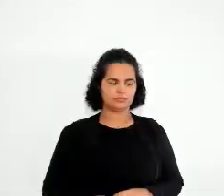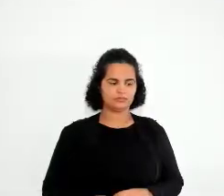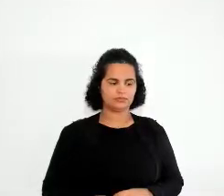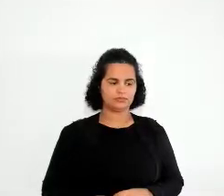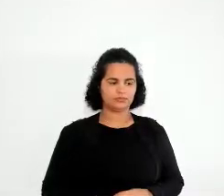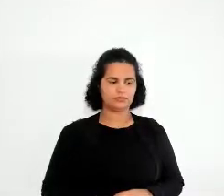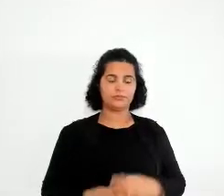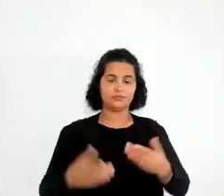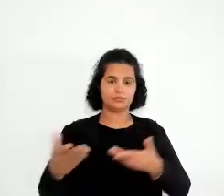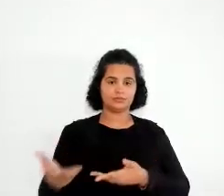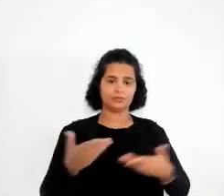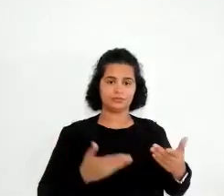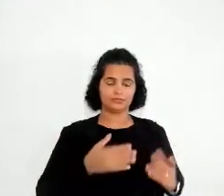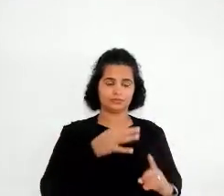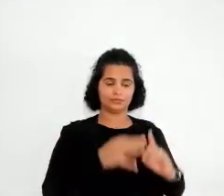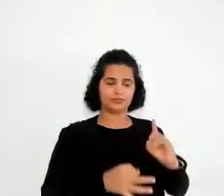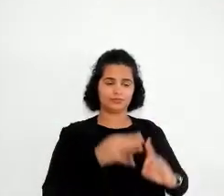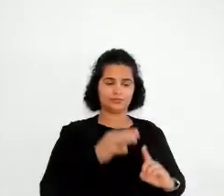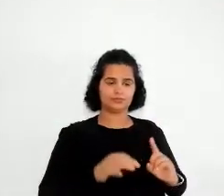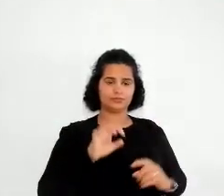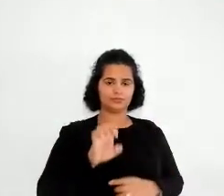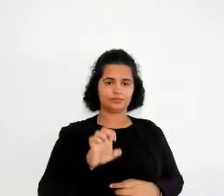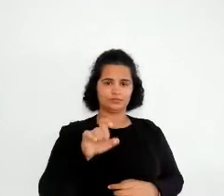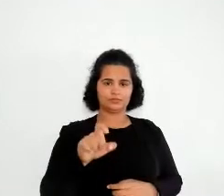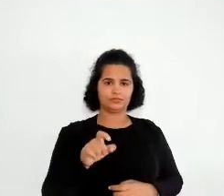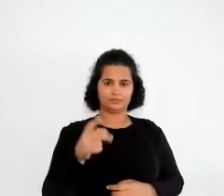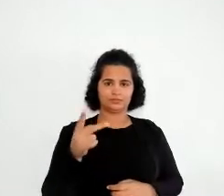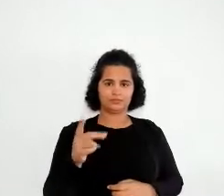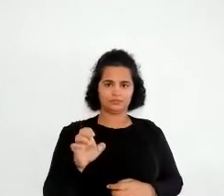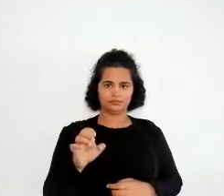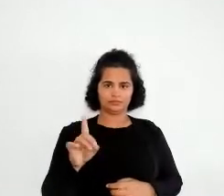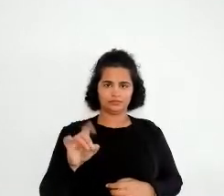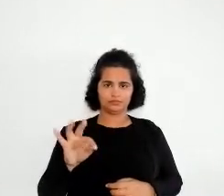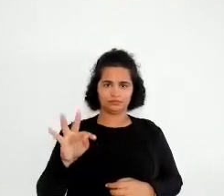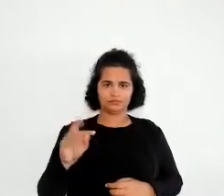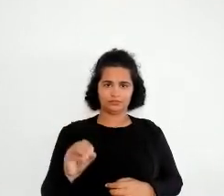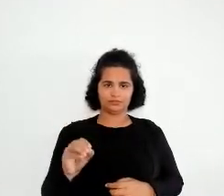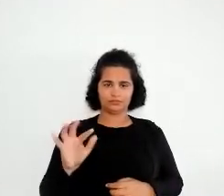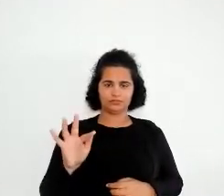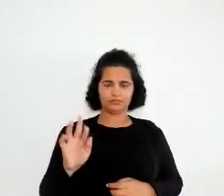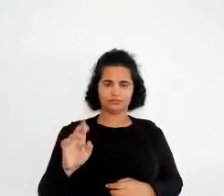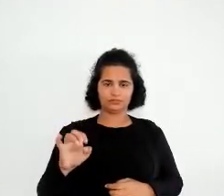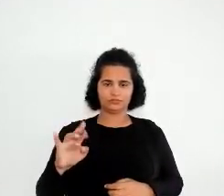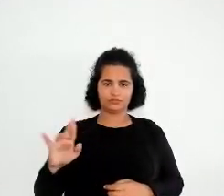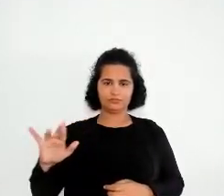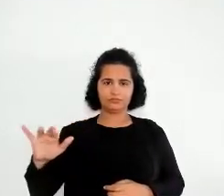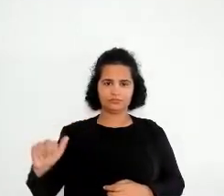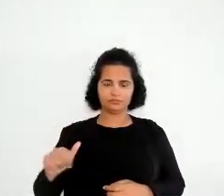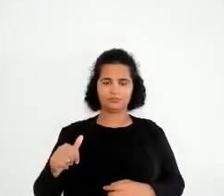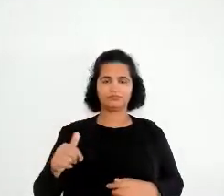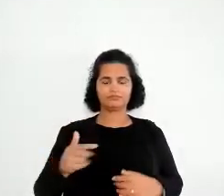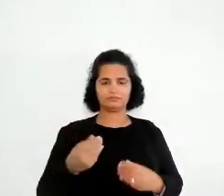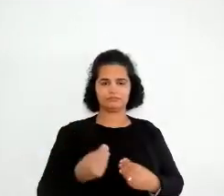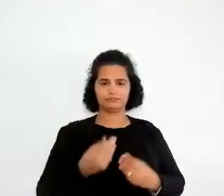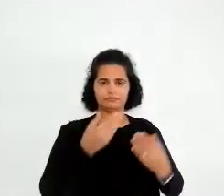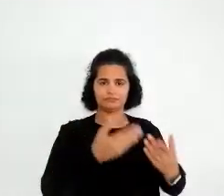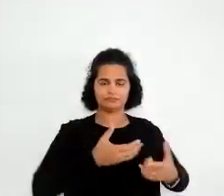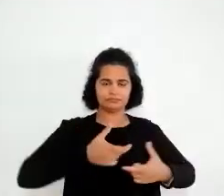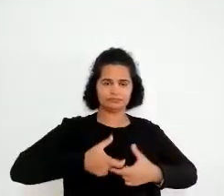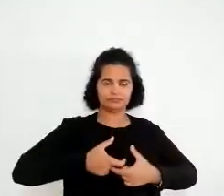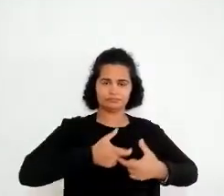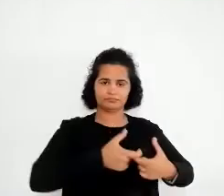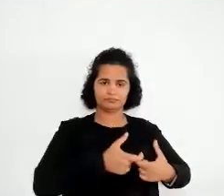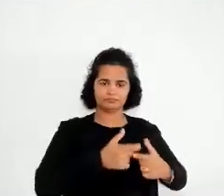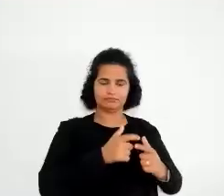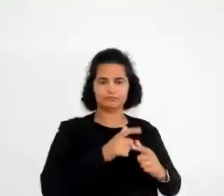Convido o desembargador Expedito Ferreira para entregar a medalha Valor Judiciário ao presidente da Assembleia Legislativa do Estado do Rio Grande do Norte, deputado Ezequiel Ferreira de